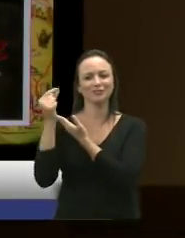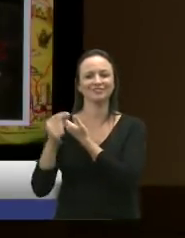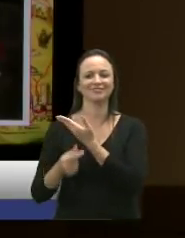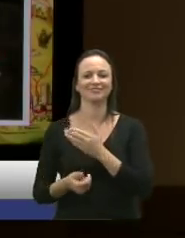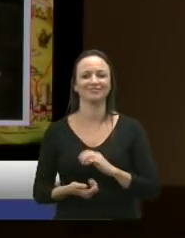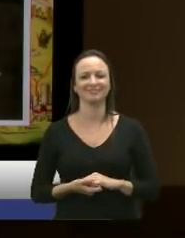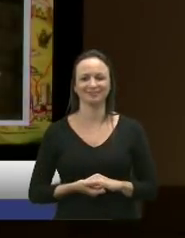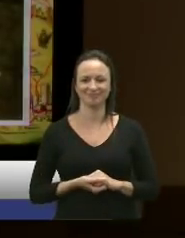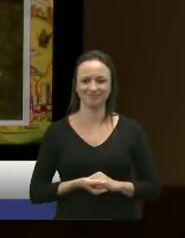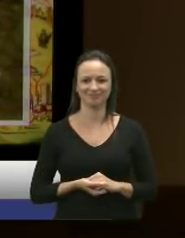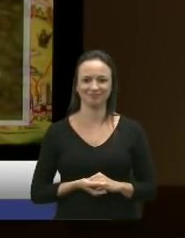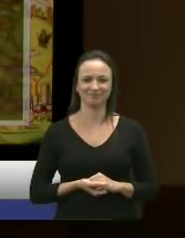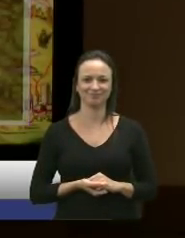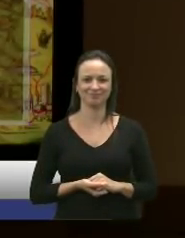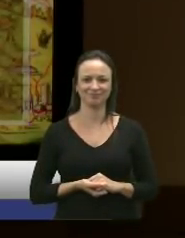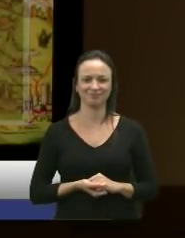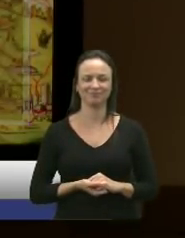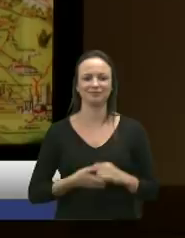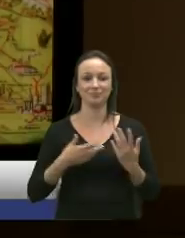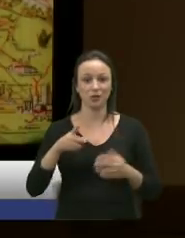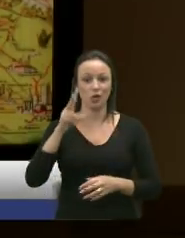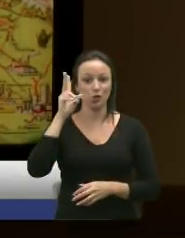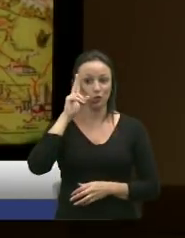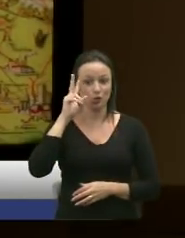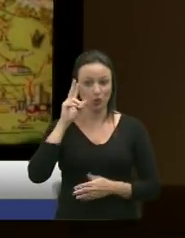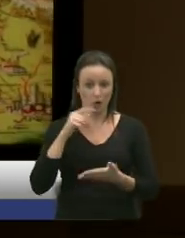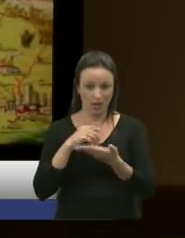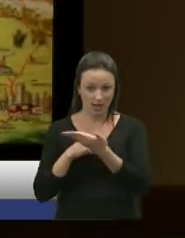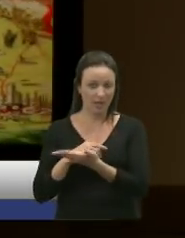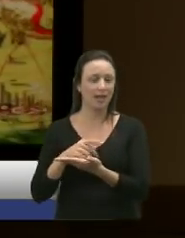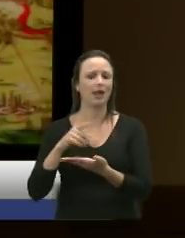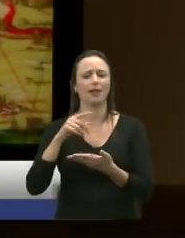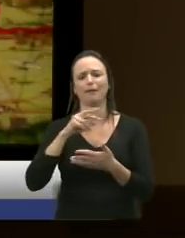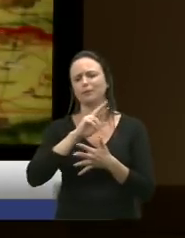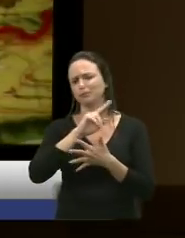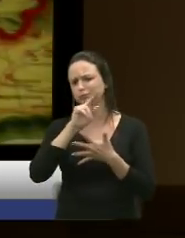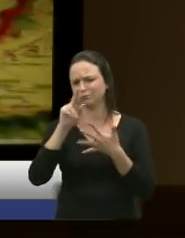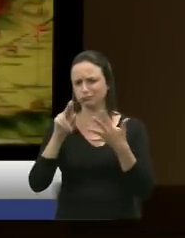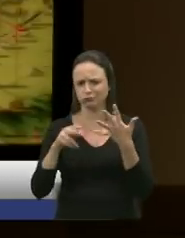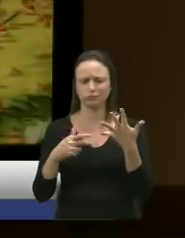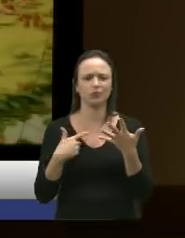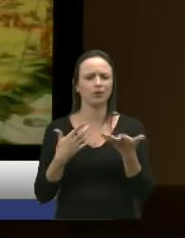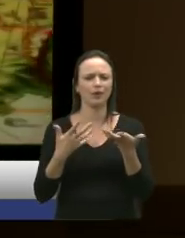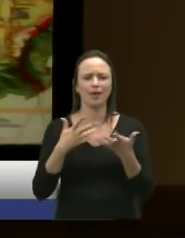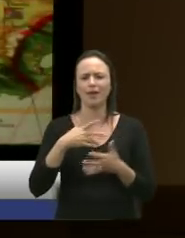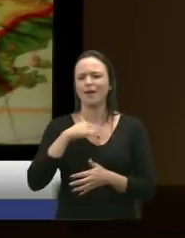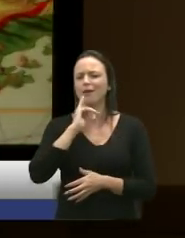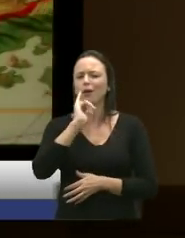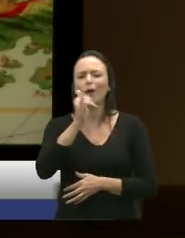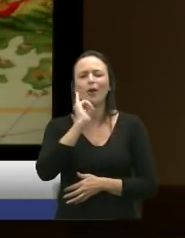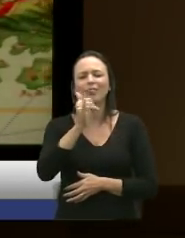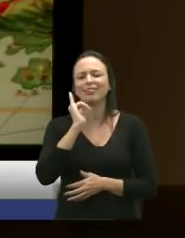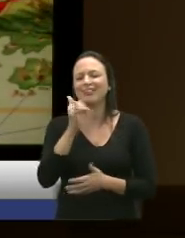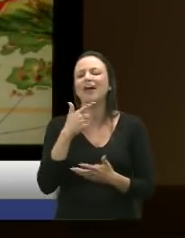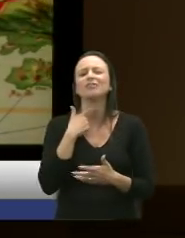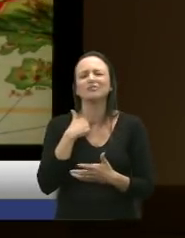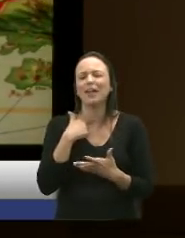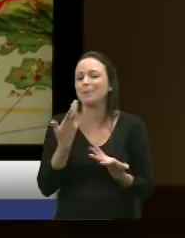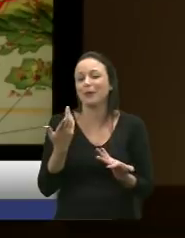Assim como a história de Ruitenberg e de outros, que eu adoraria passar a noite inteira comentando com